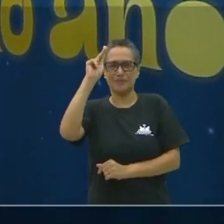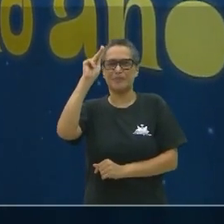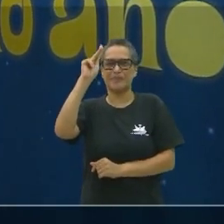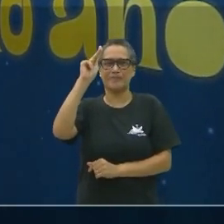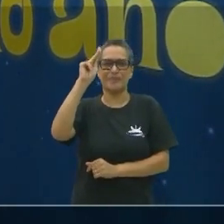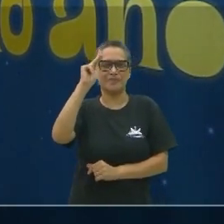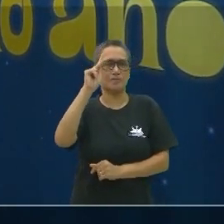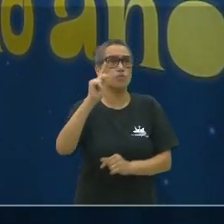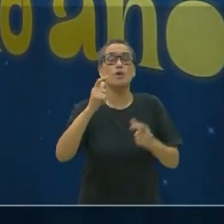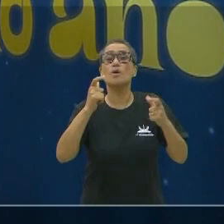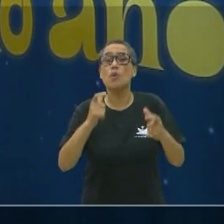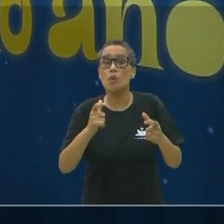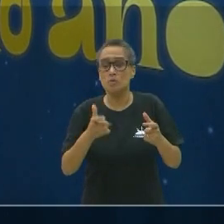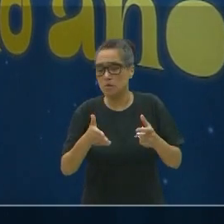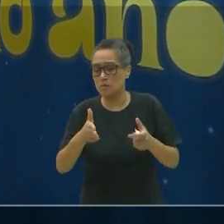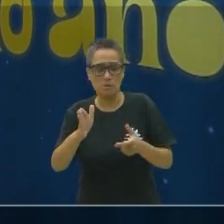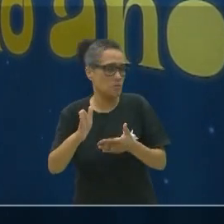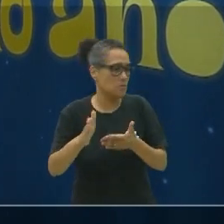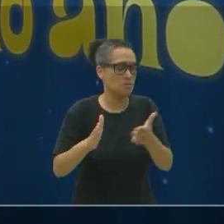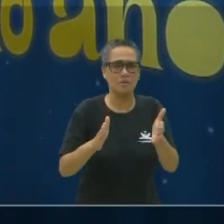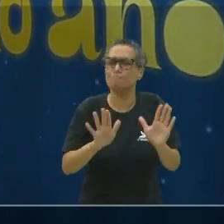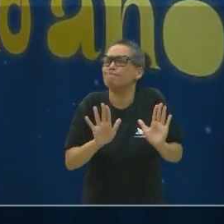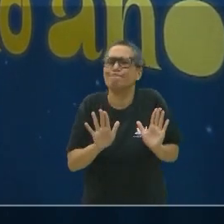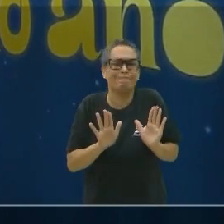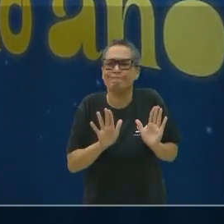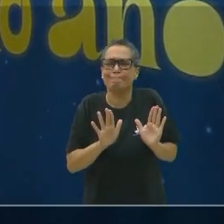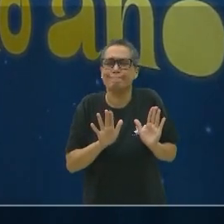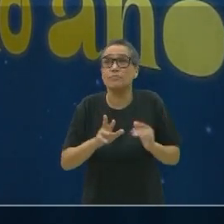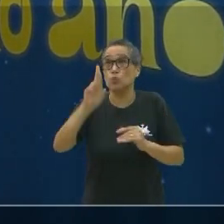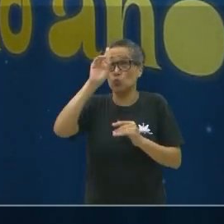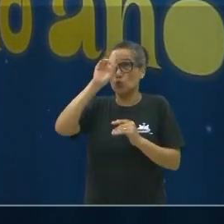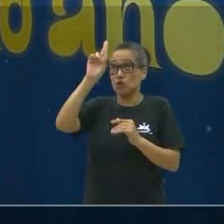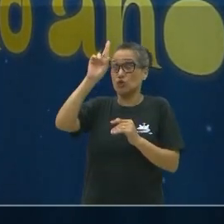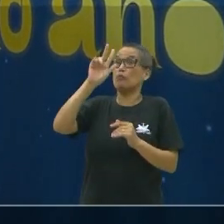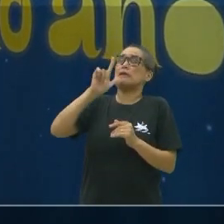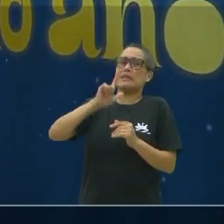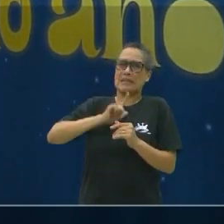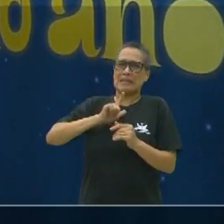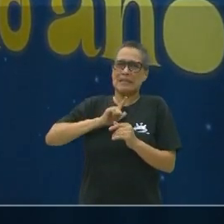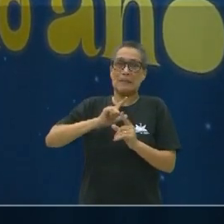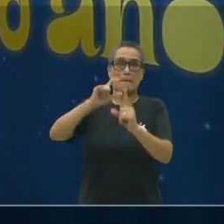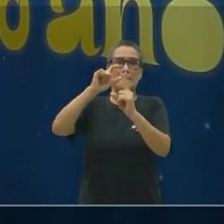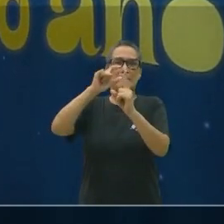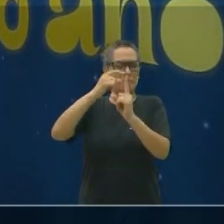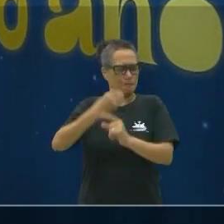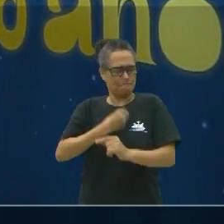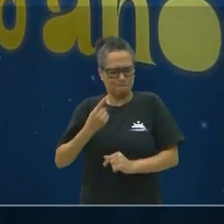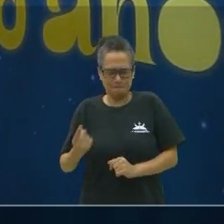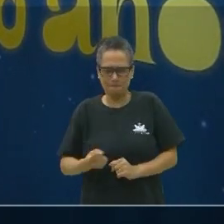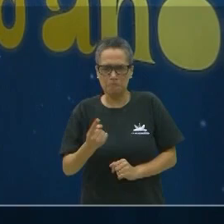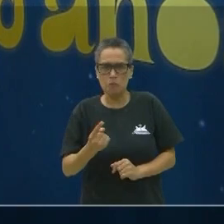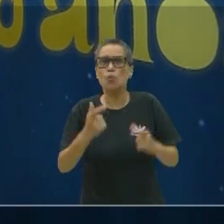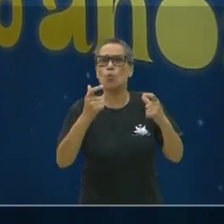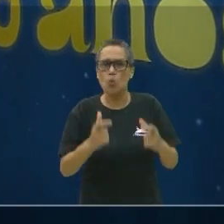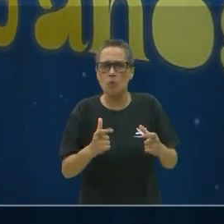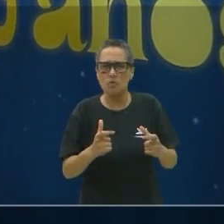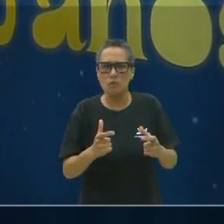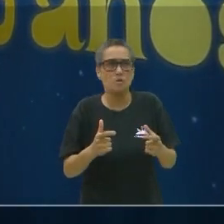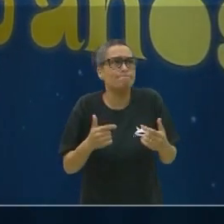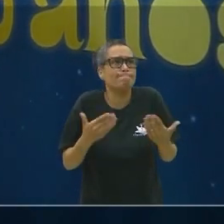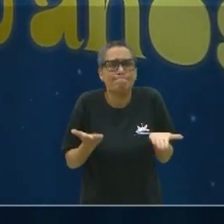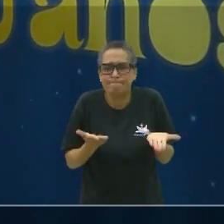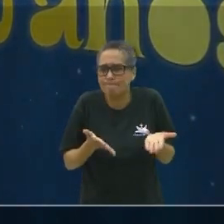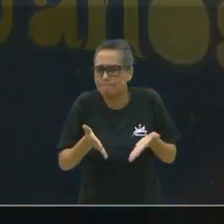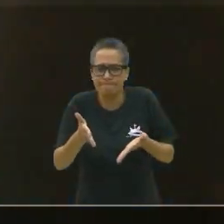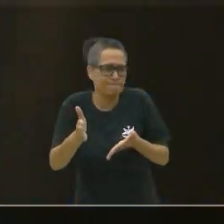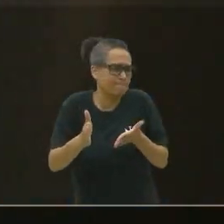Aonde irei, Senhor, se só tu de vida eterna? Aonde irei, Senhor, se só tu és a